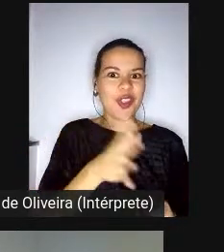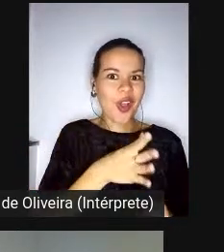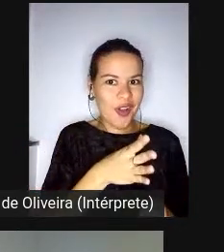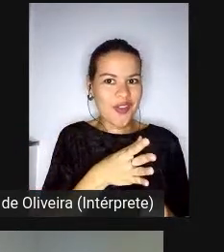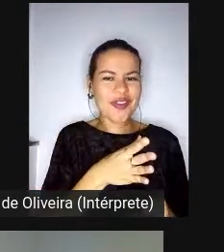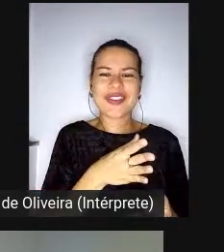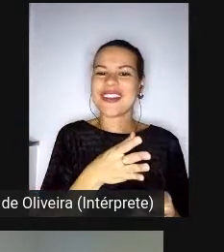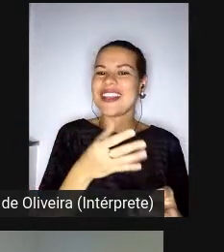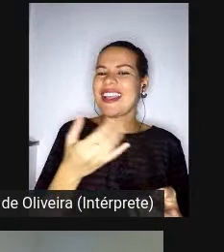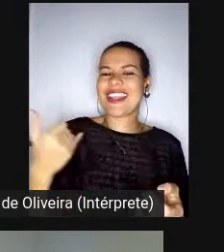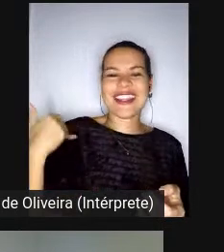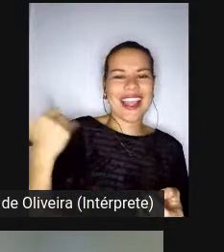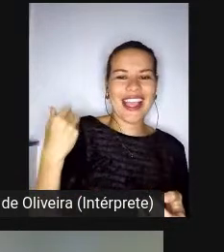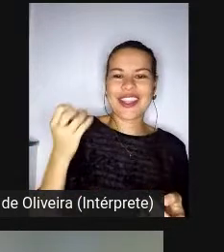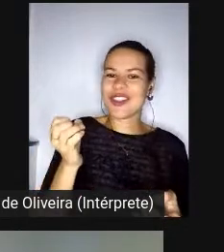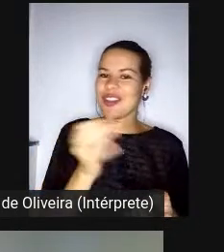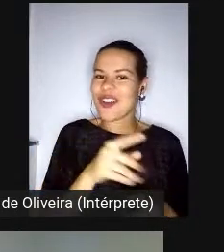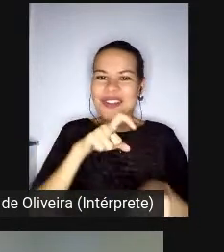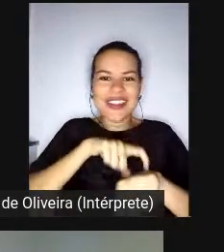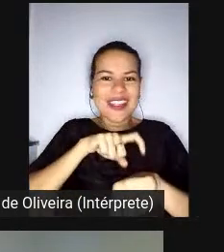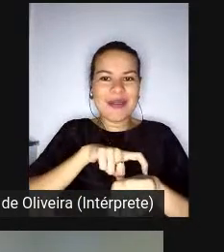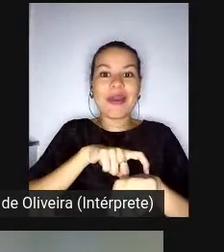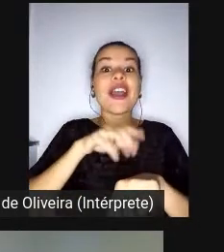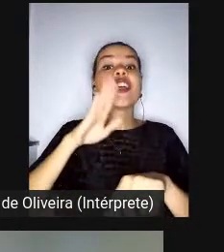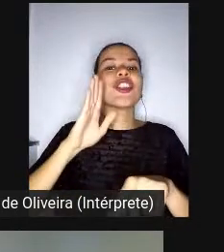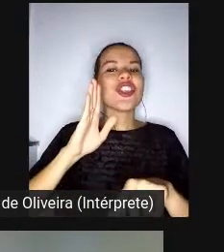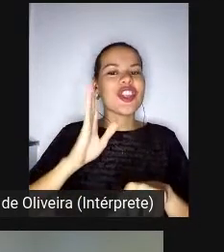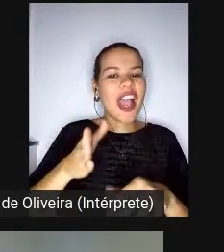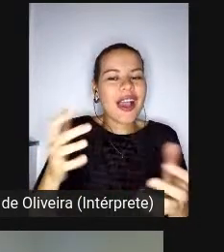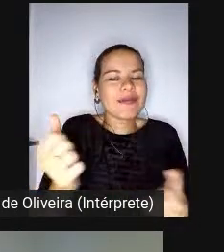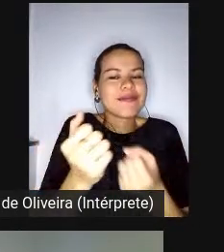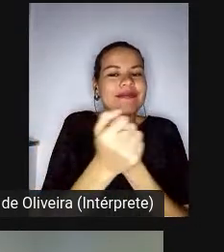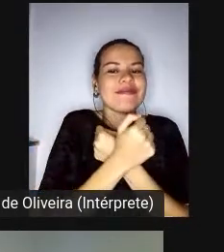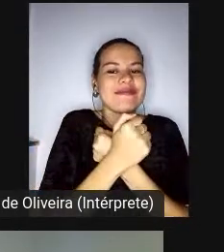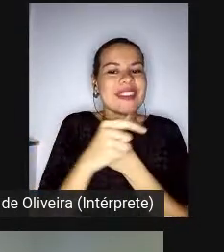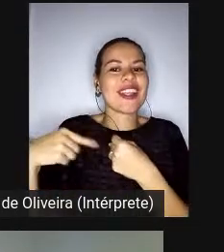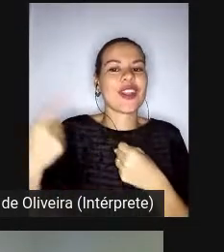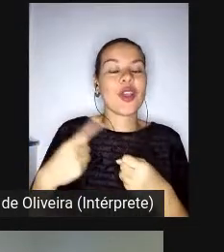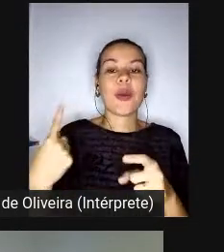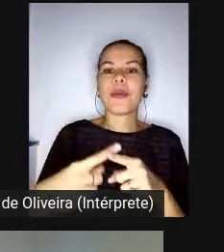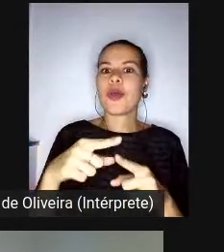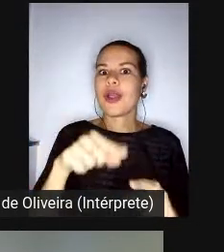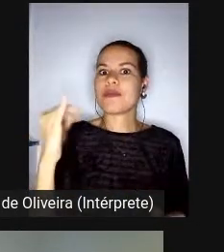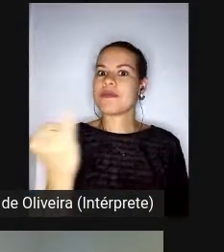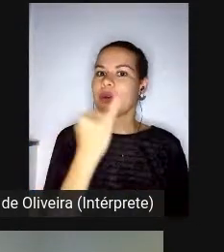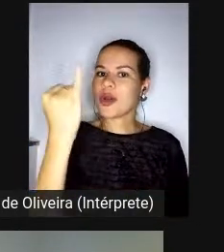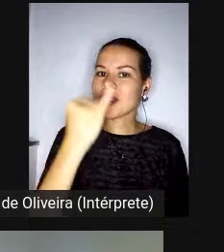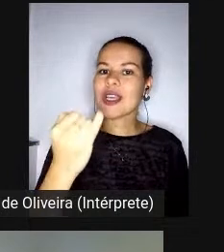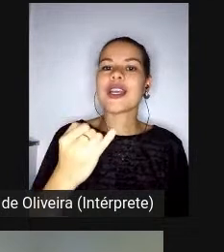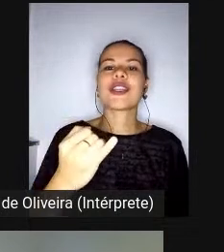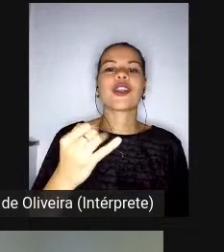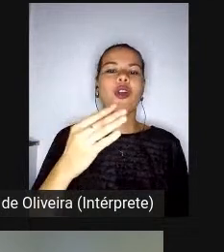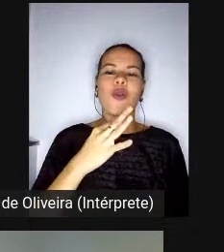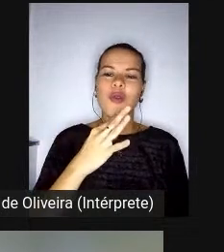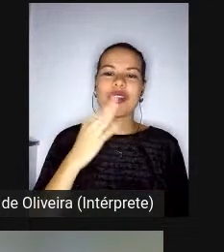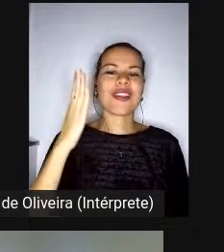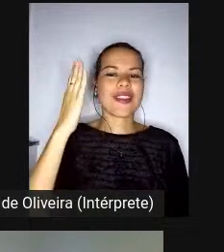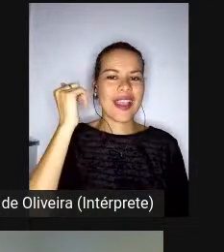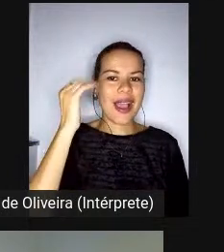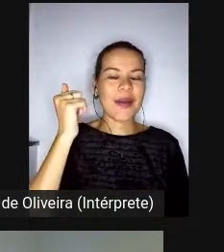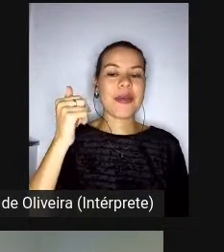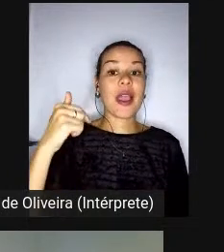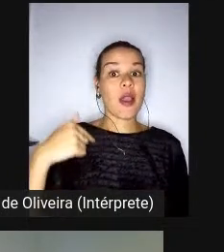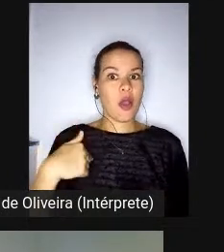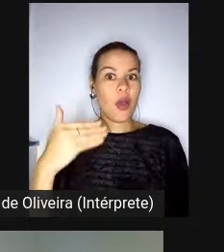tempo novidade mas que já conquistou o coração de todo mundo por sua competência por sua simpatia minha querida vizinha também